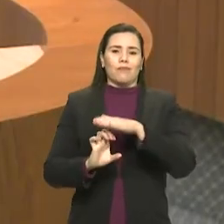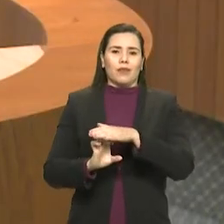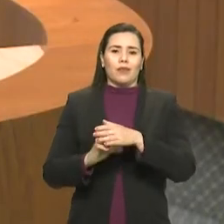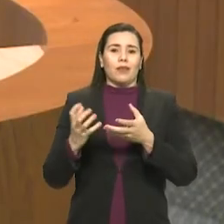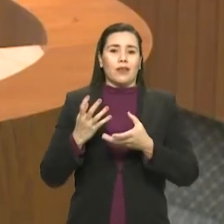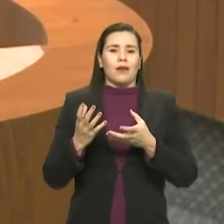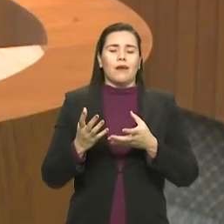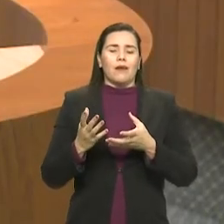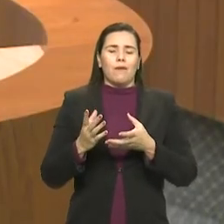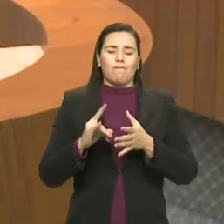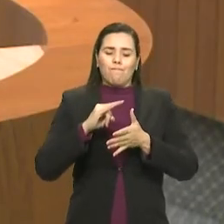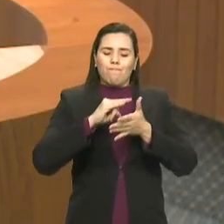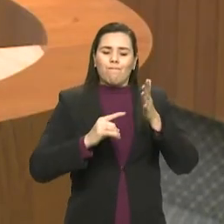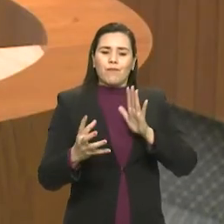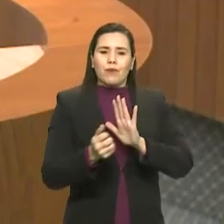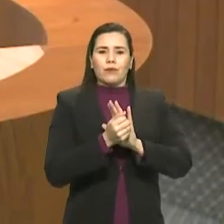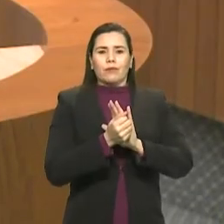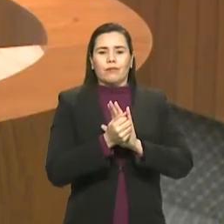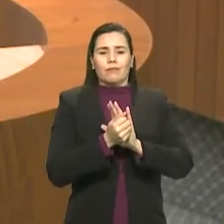é dia de se